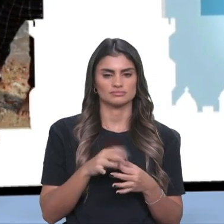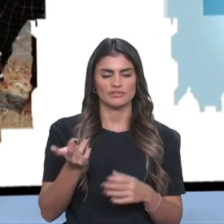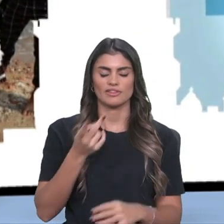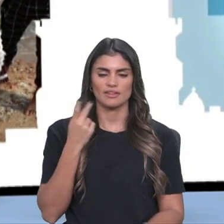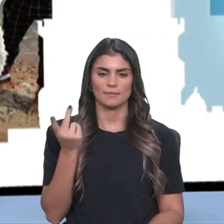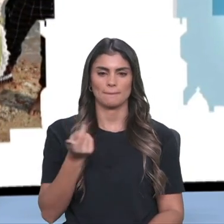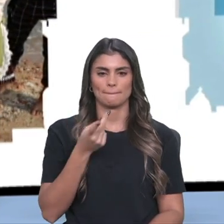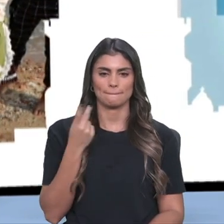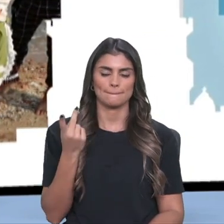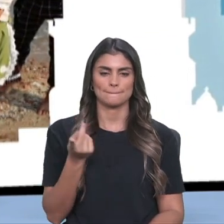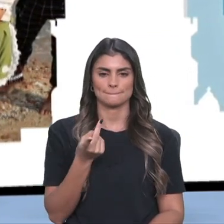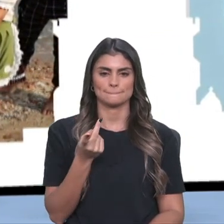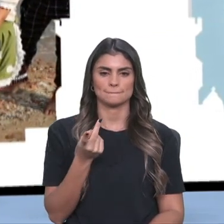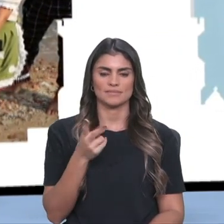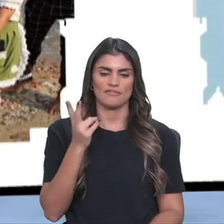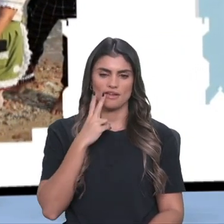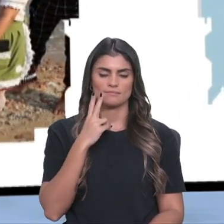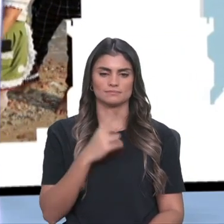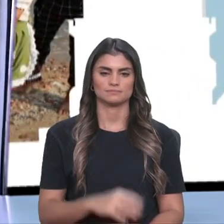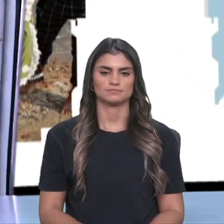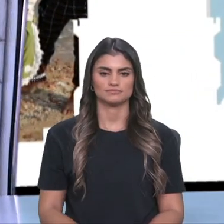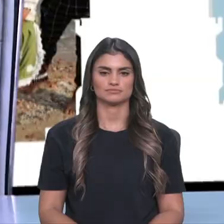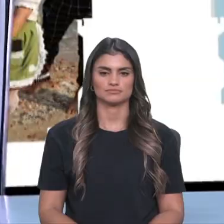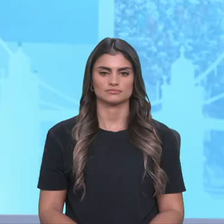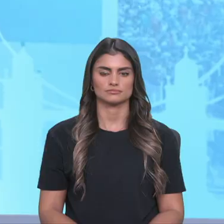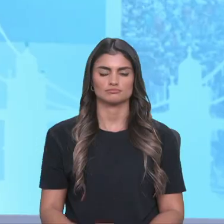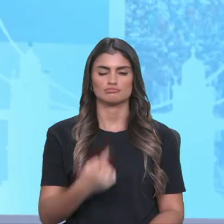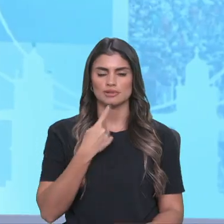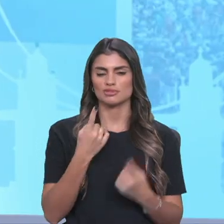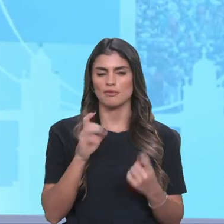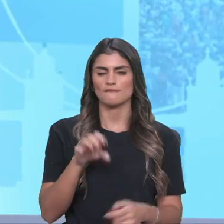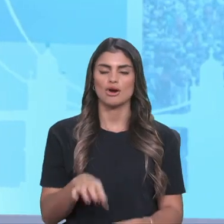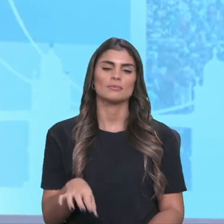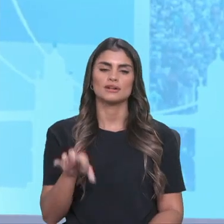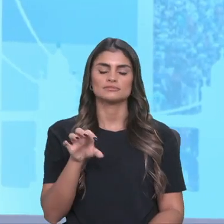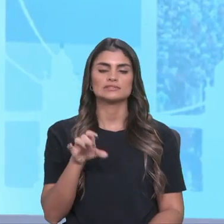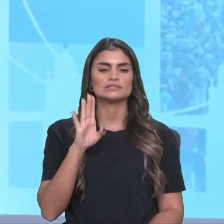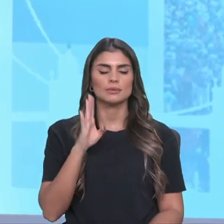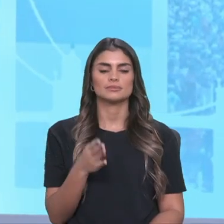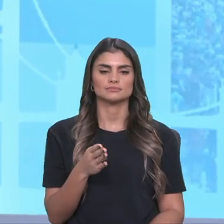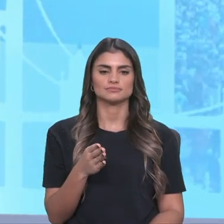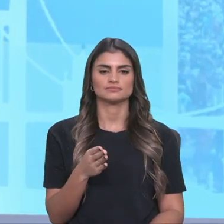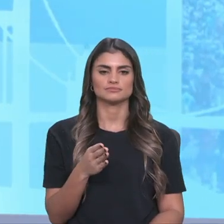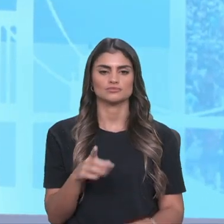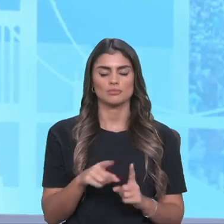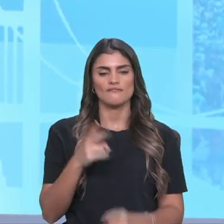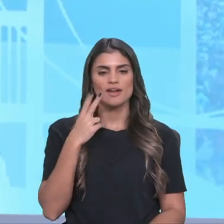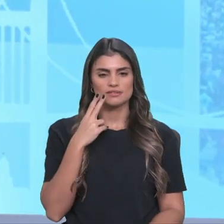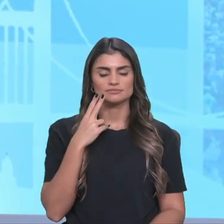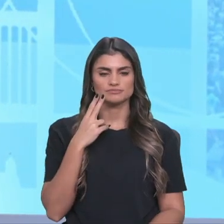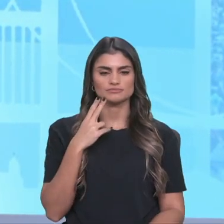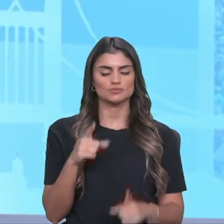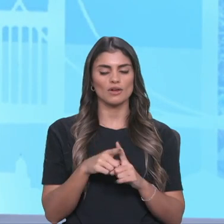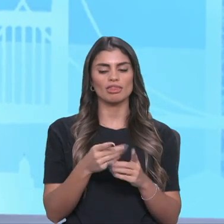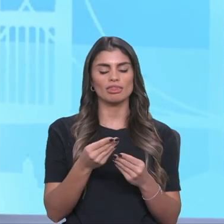vida e a fé. Entende que de alguma forma, e reconhece isso, uma fé demasiado